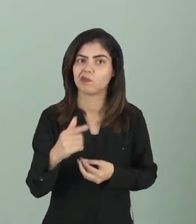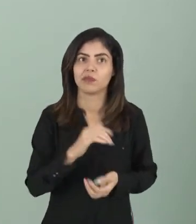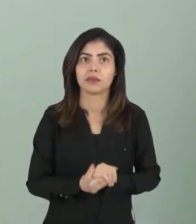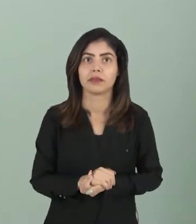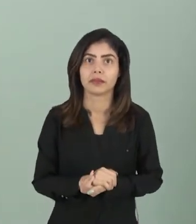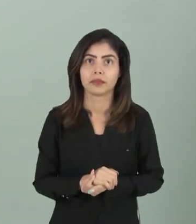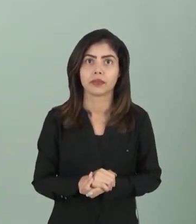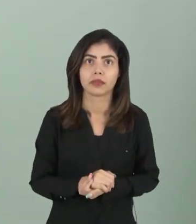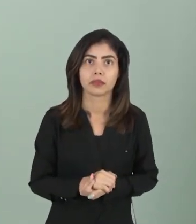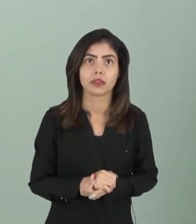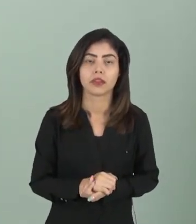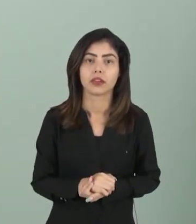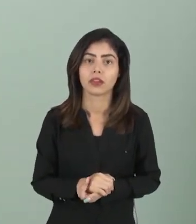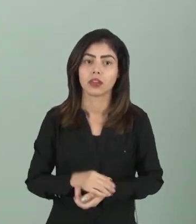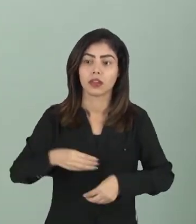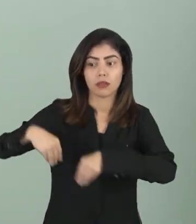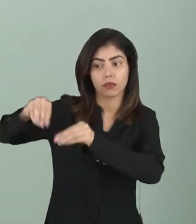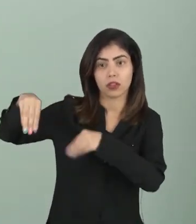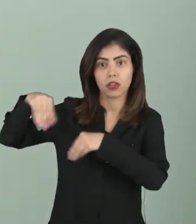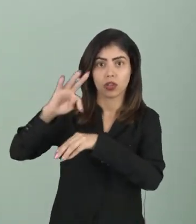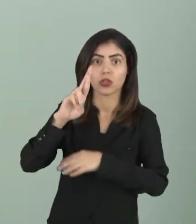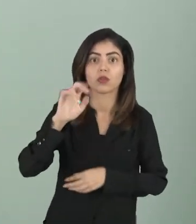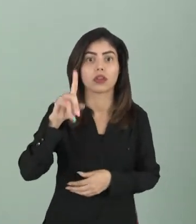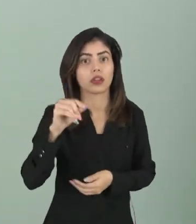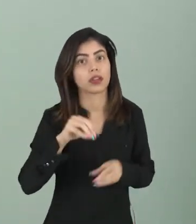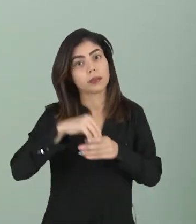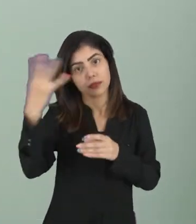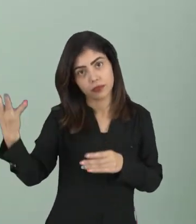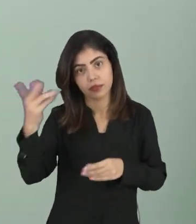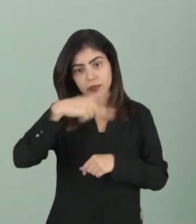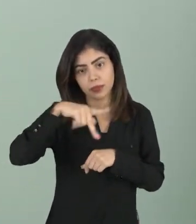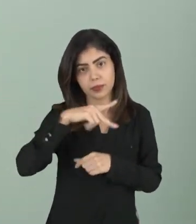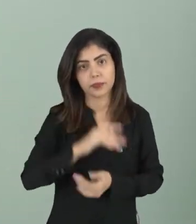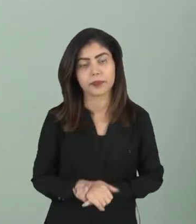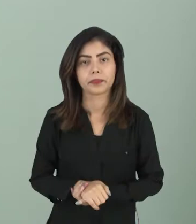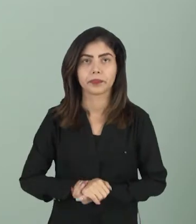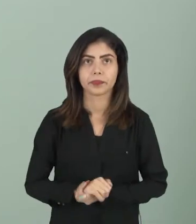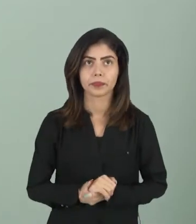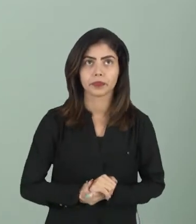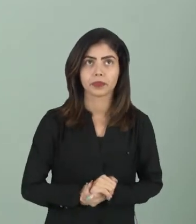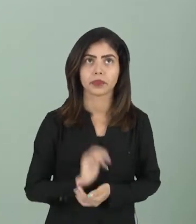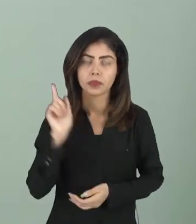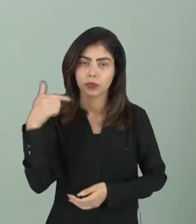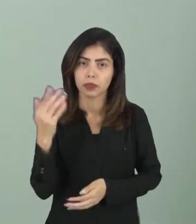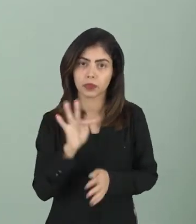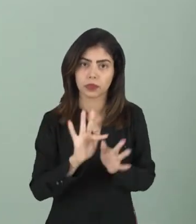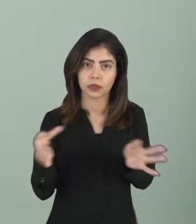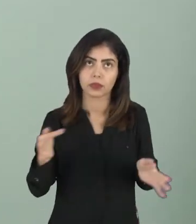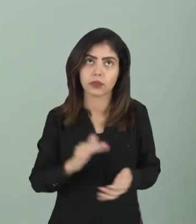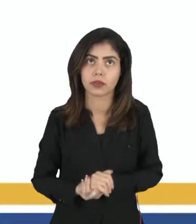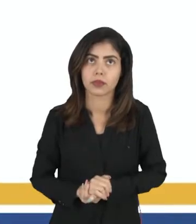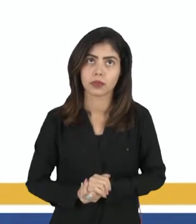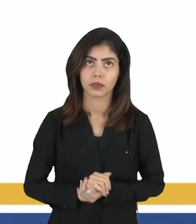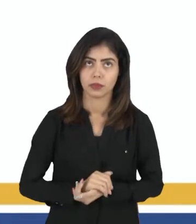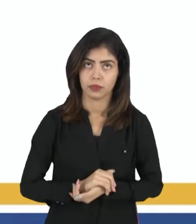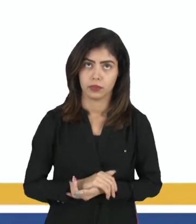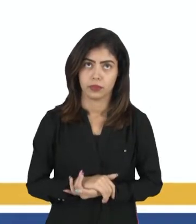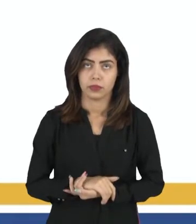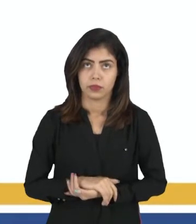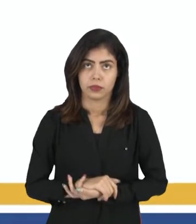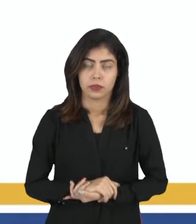galos, não temos touradas, e isso é para fora, tá bom? Então, outra frase. Me parece